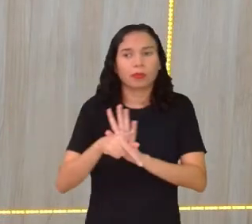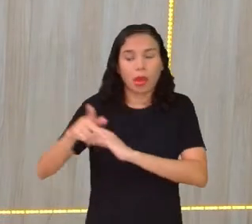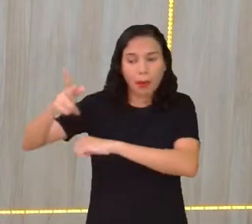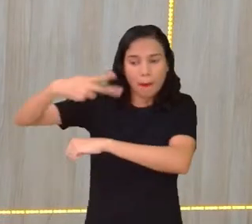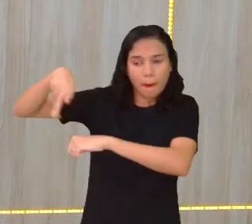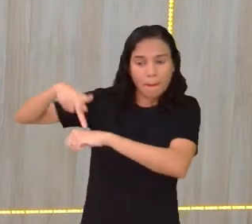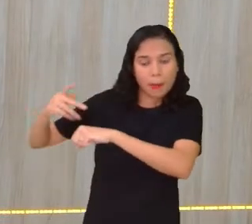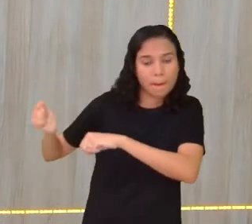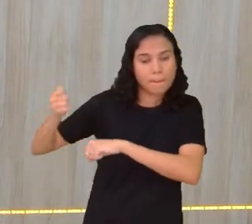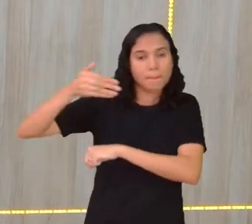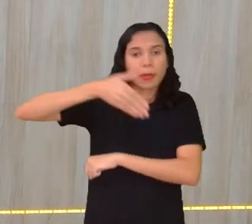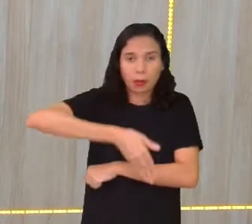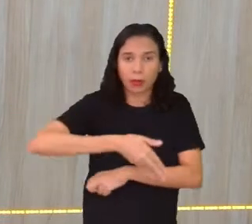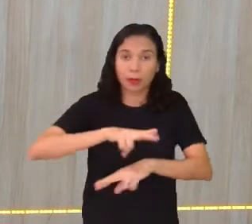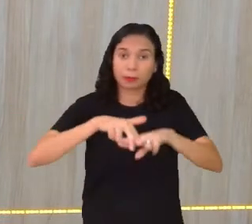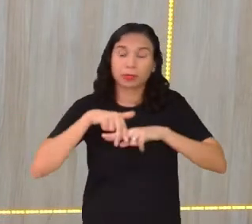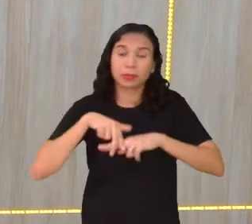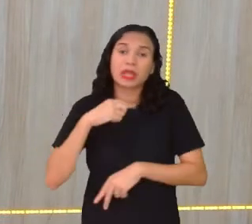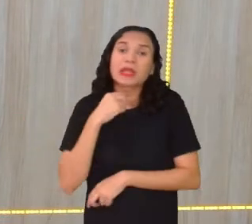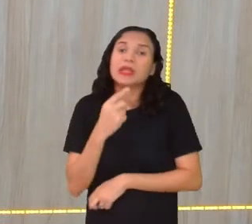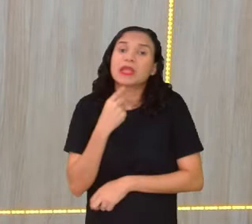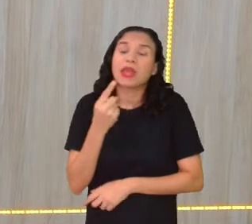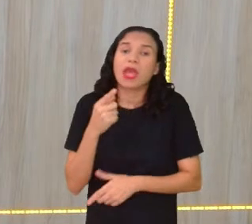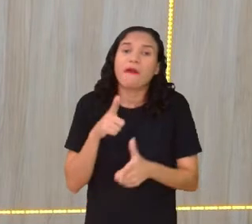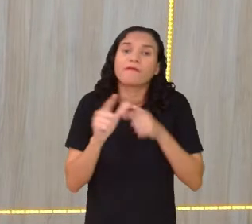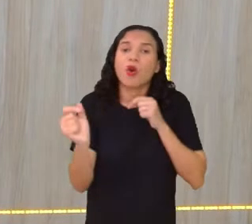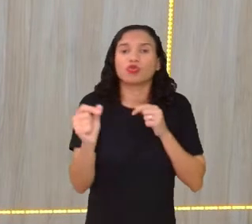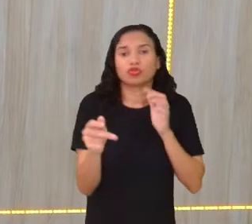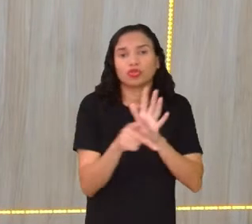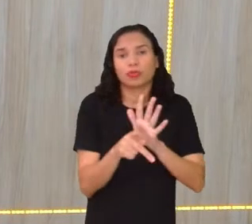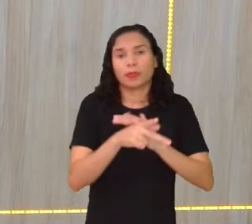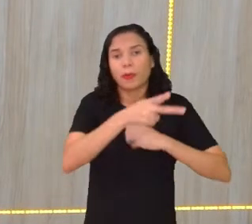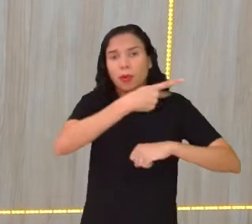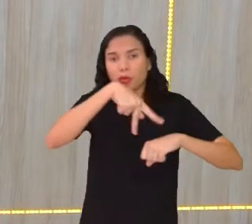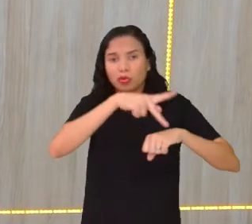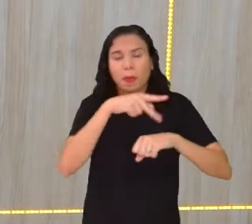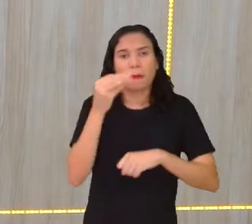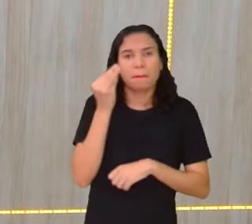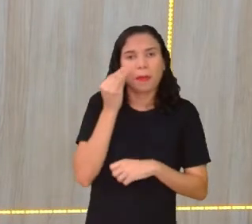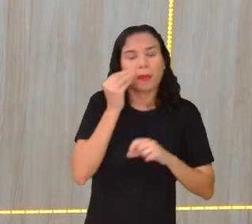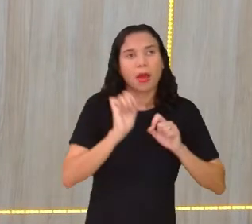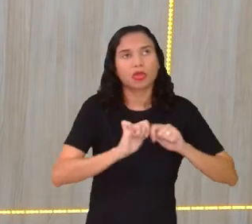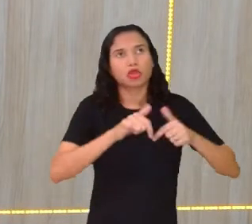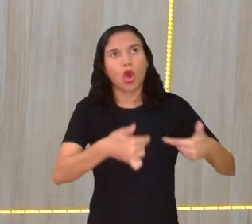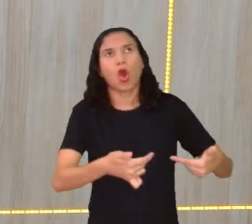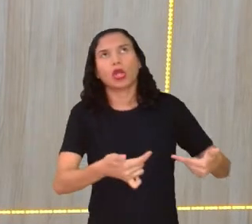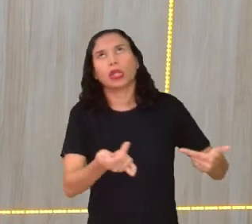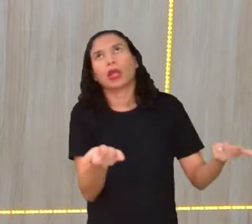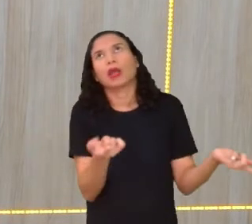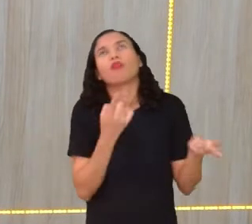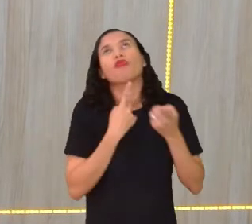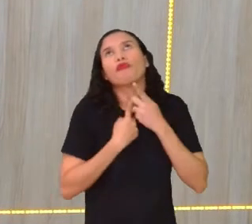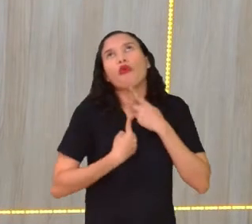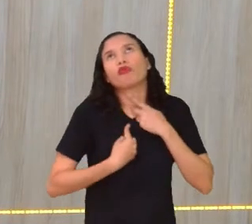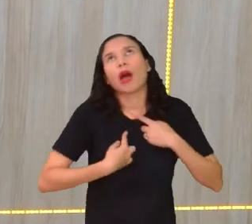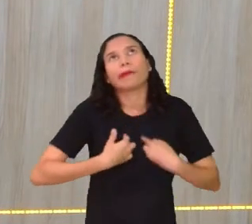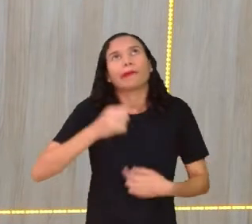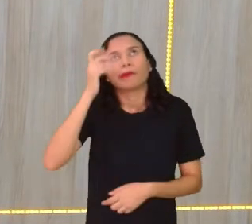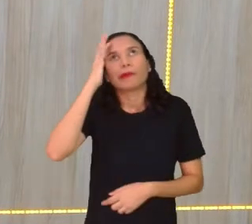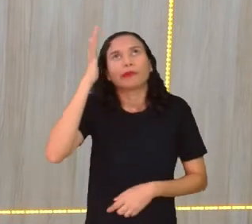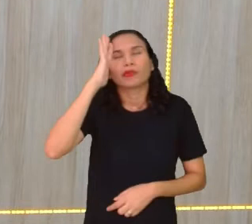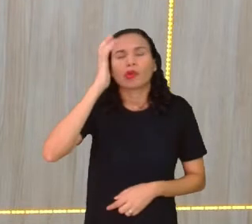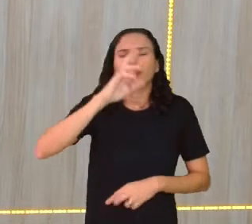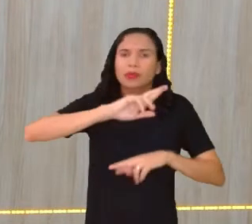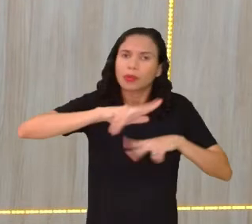país para cá. E como a gente disse, ninguém foge do seu país para tentar a sorte em um outro território totalmente diferente, com